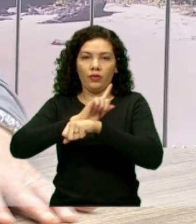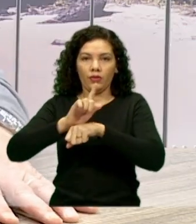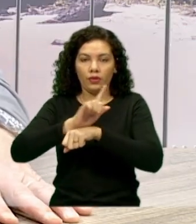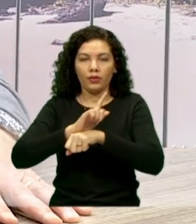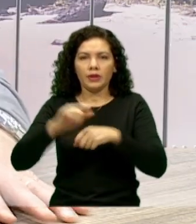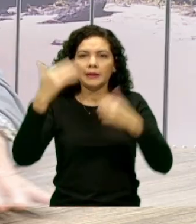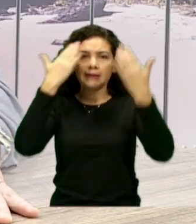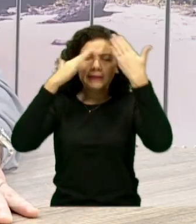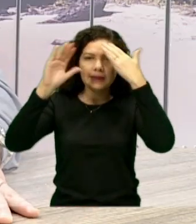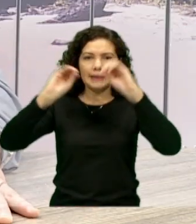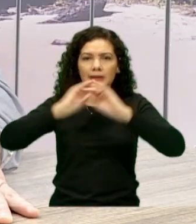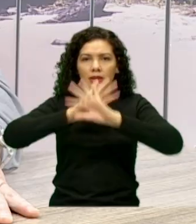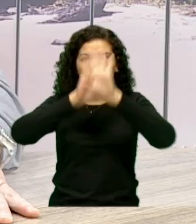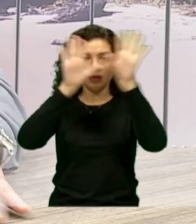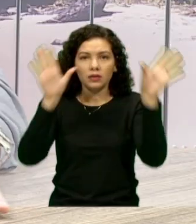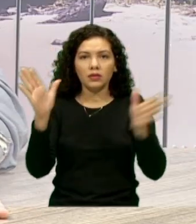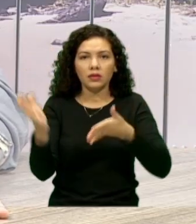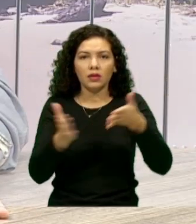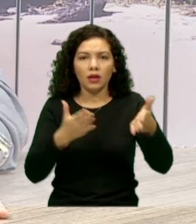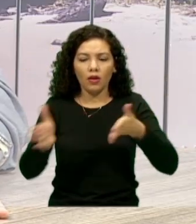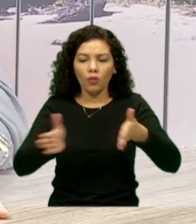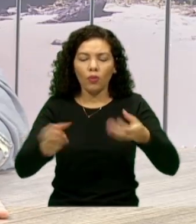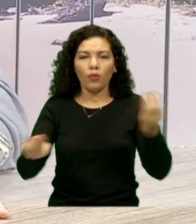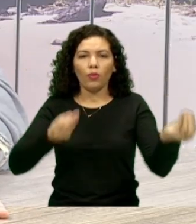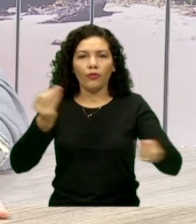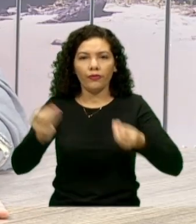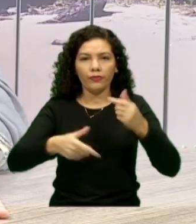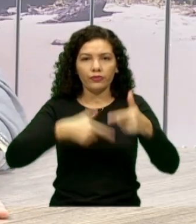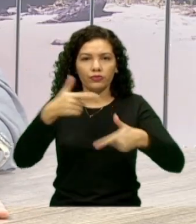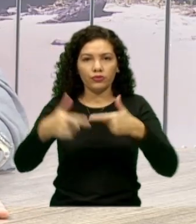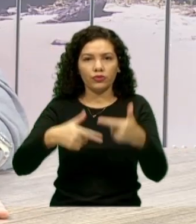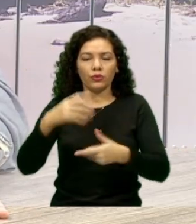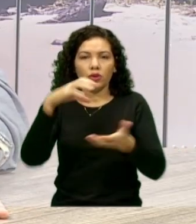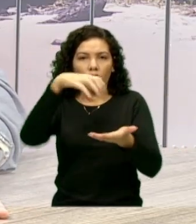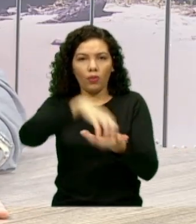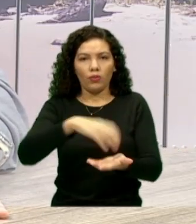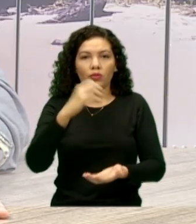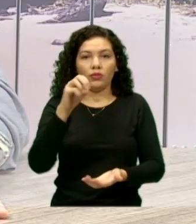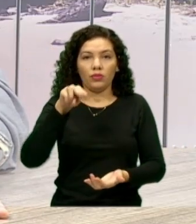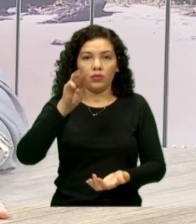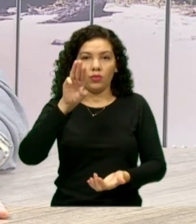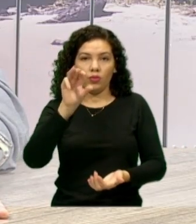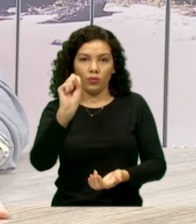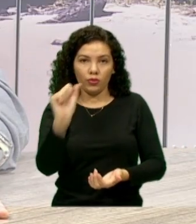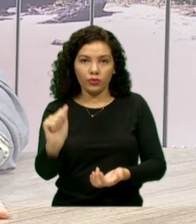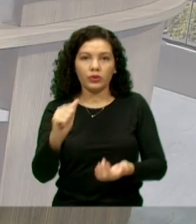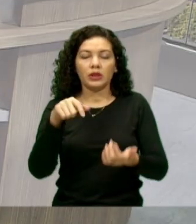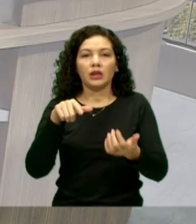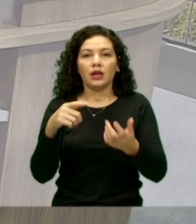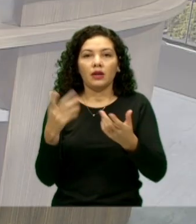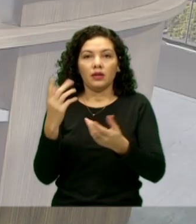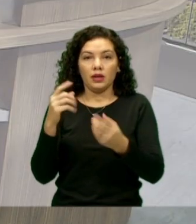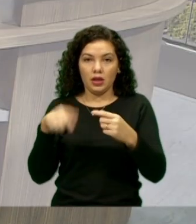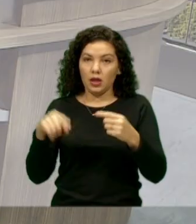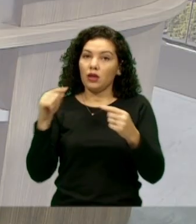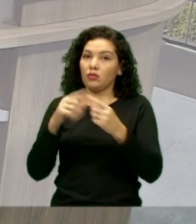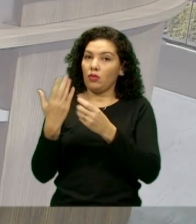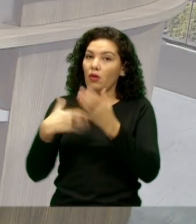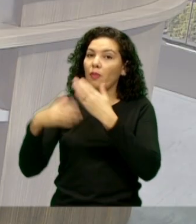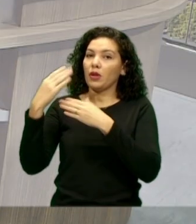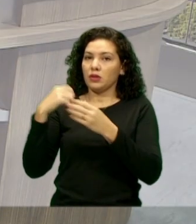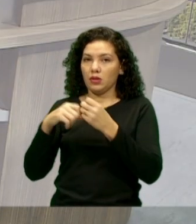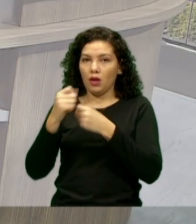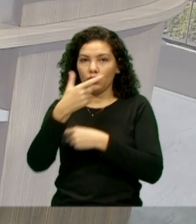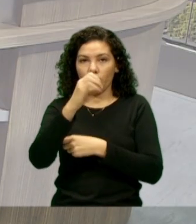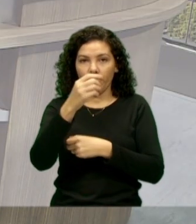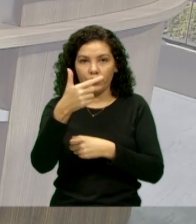entender algumas linhas e entender também como que o Comusa via a gestão. Isso no final do ano passado. Isso, no final do ano